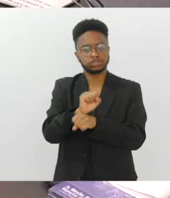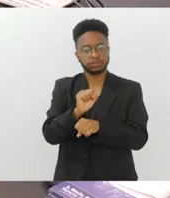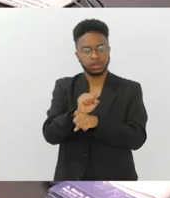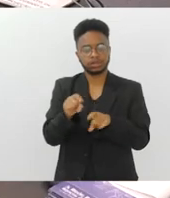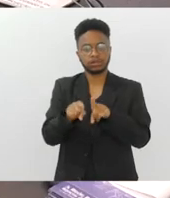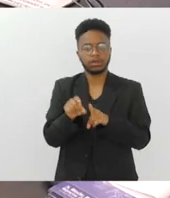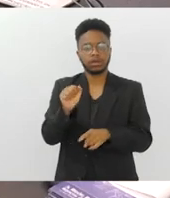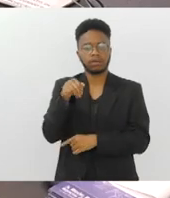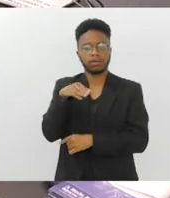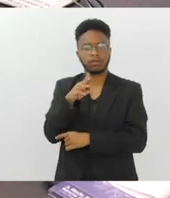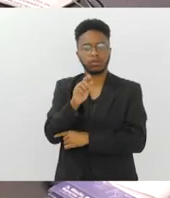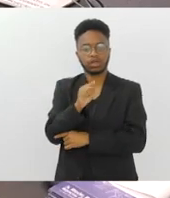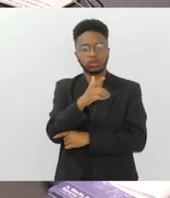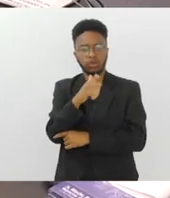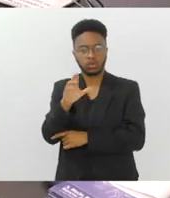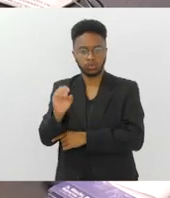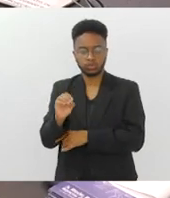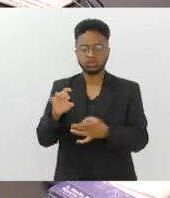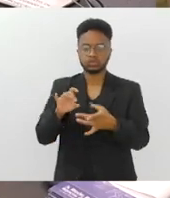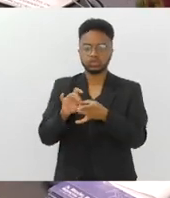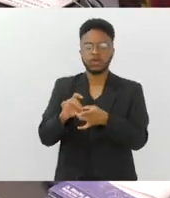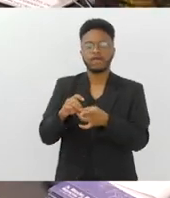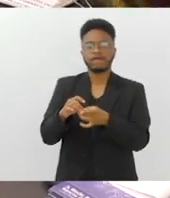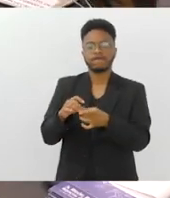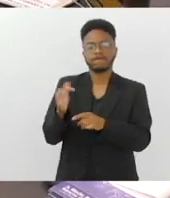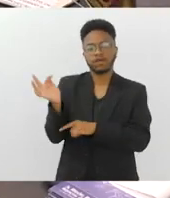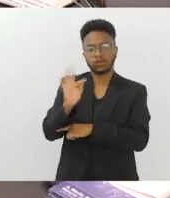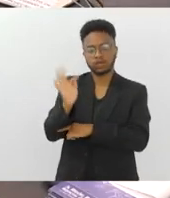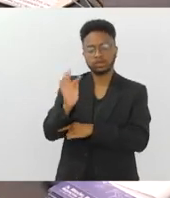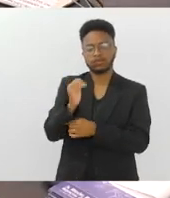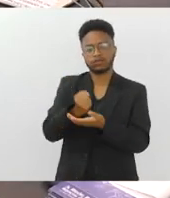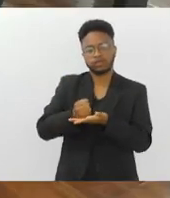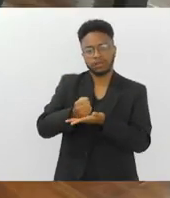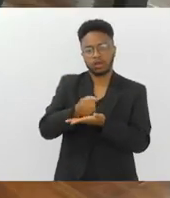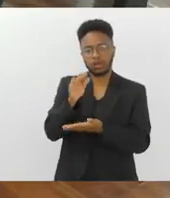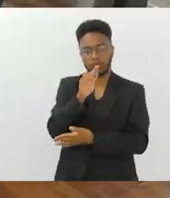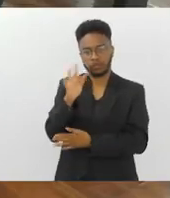da Faculdade de Farmácia da UF. Muito obrigada pela presença.